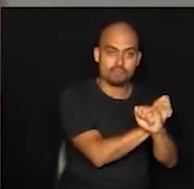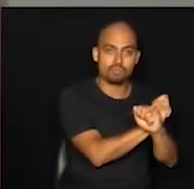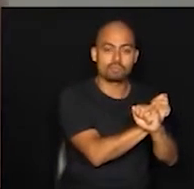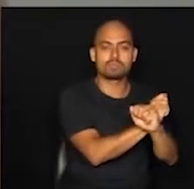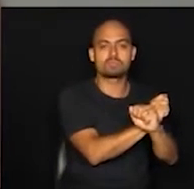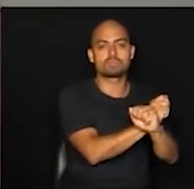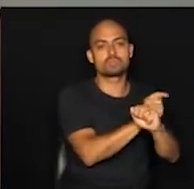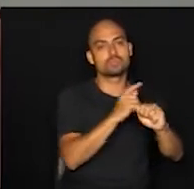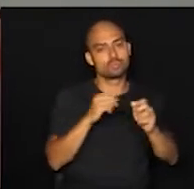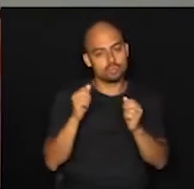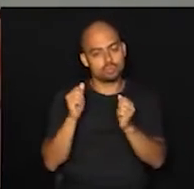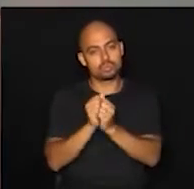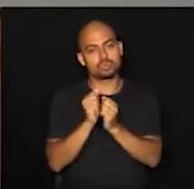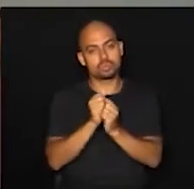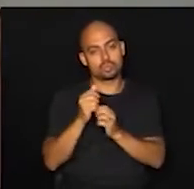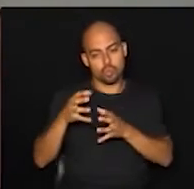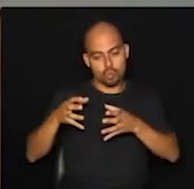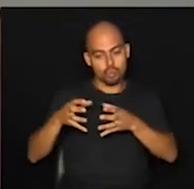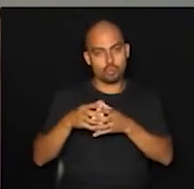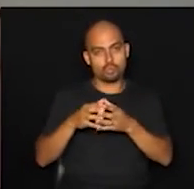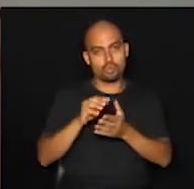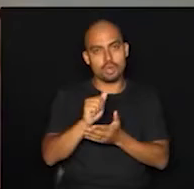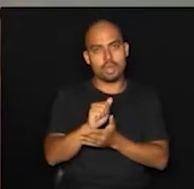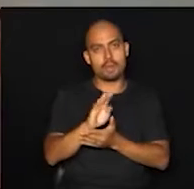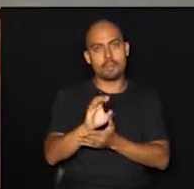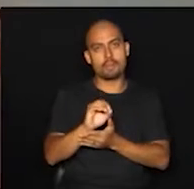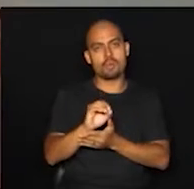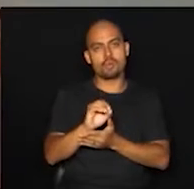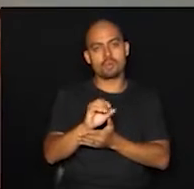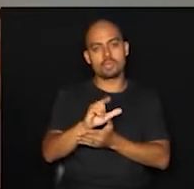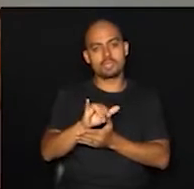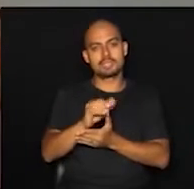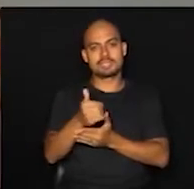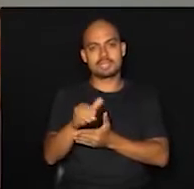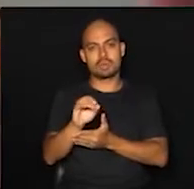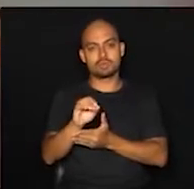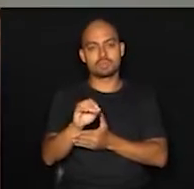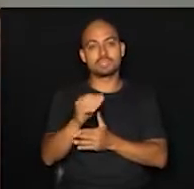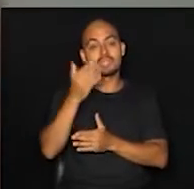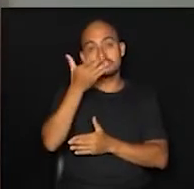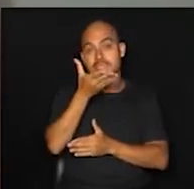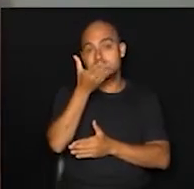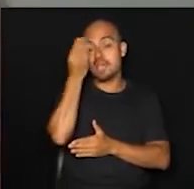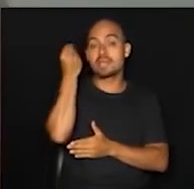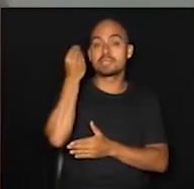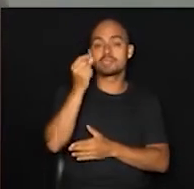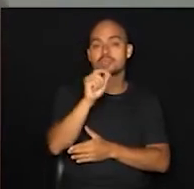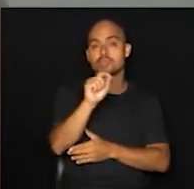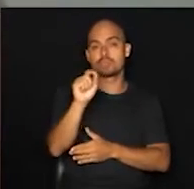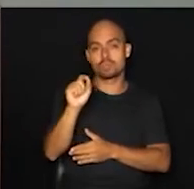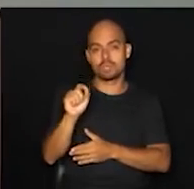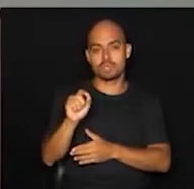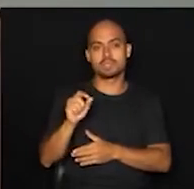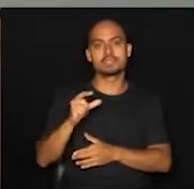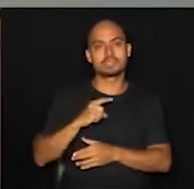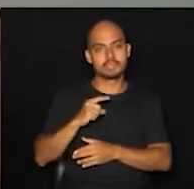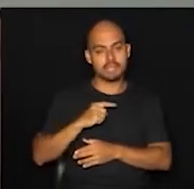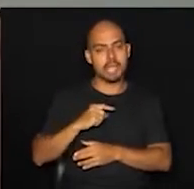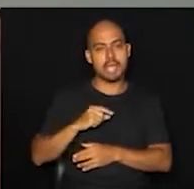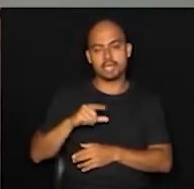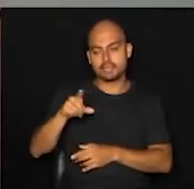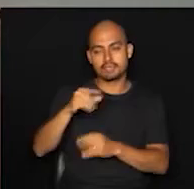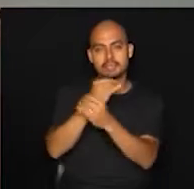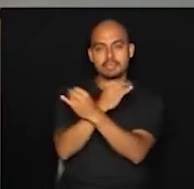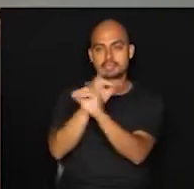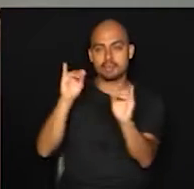os abolicionistas de um processo abolicionista, eles ficam esquecidos porque existe esse isabelismo. Não, mas